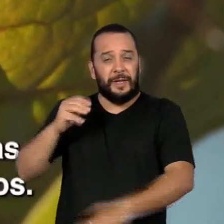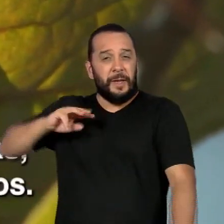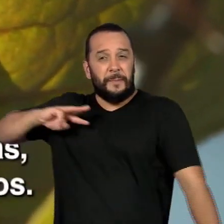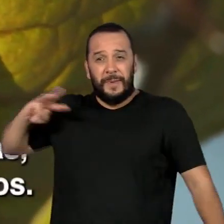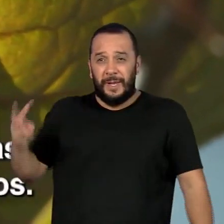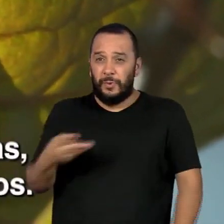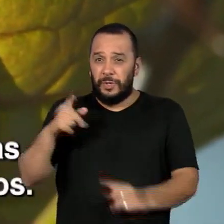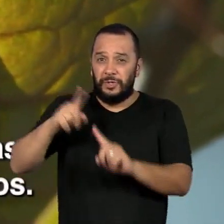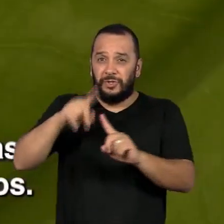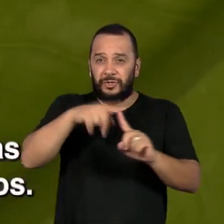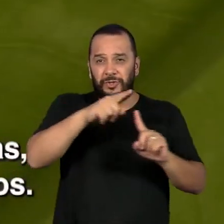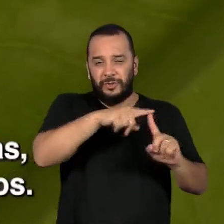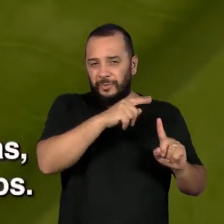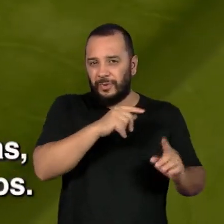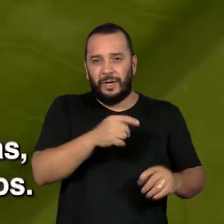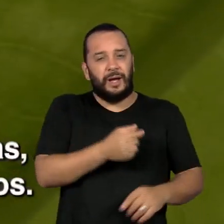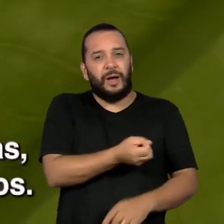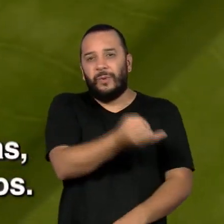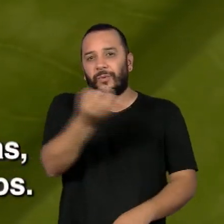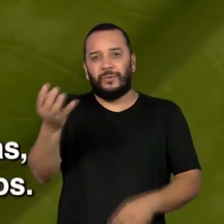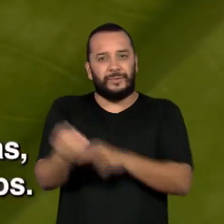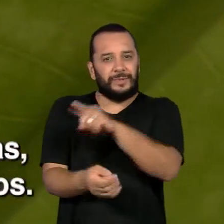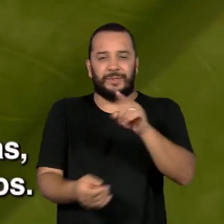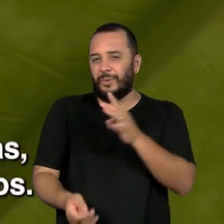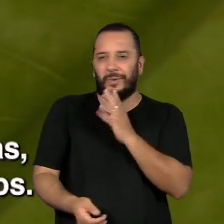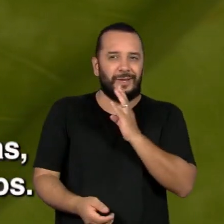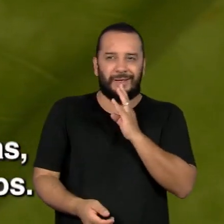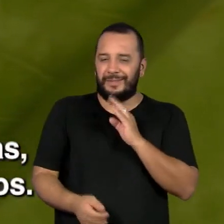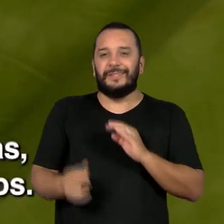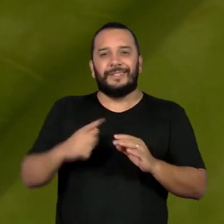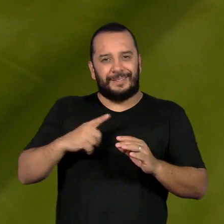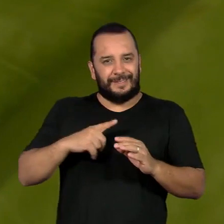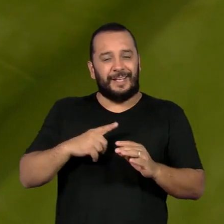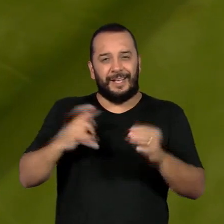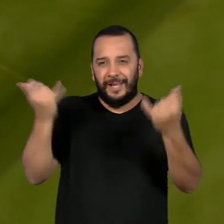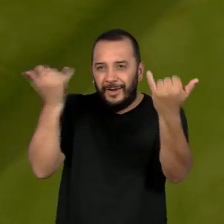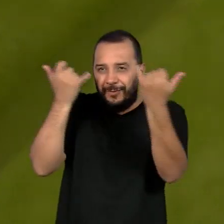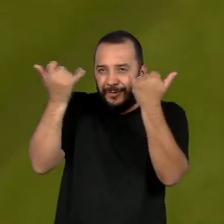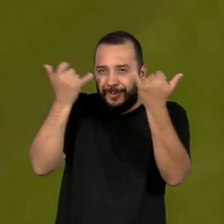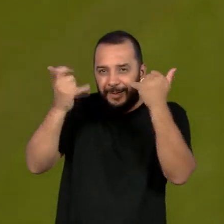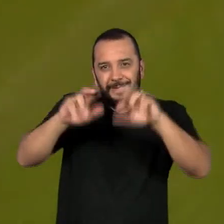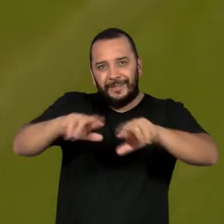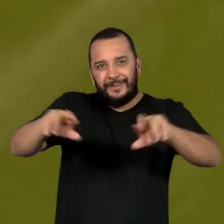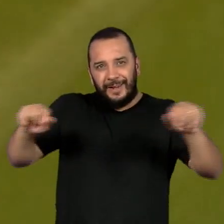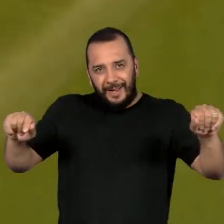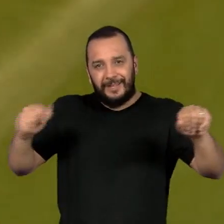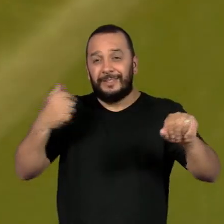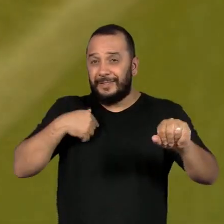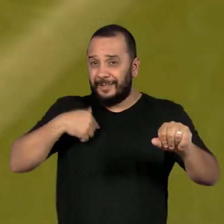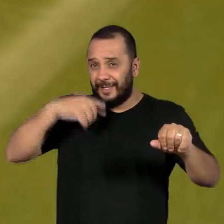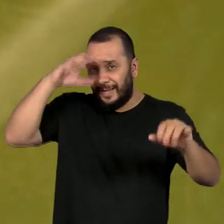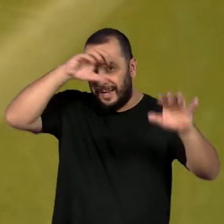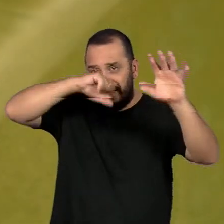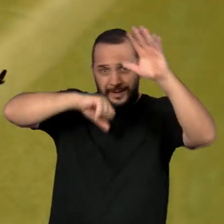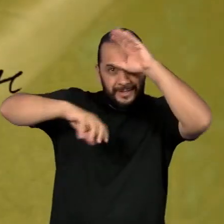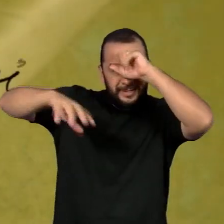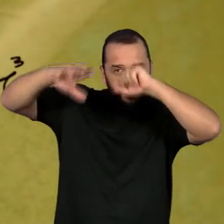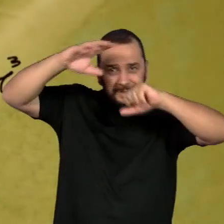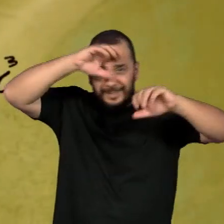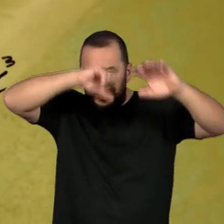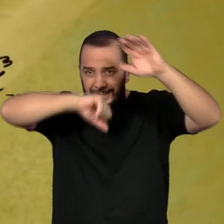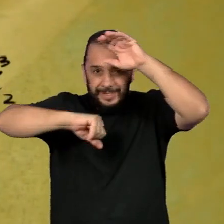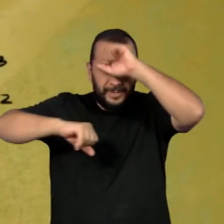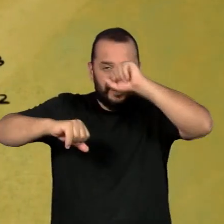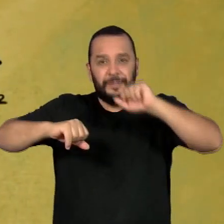ainda desconhecidas, compõe uma grande enciclopédia viva de informações. Lições valiosas em um cenário